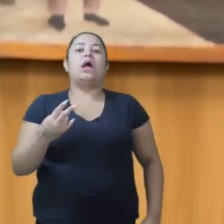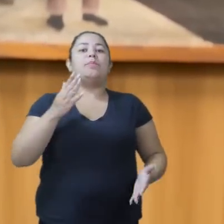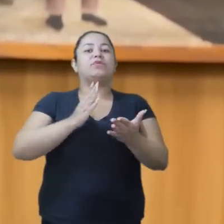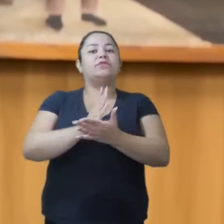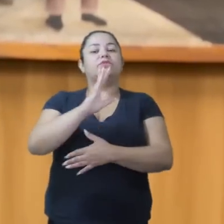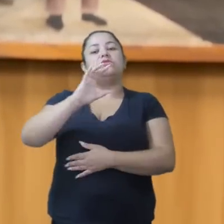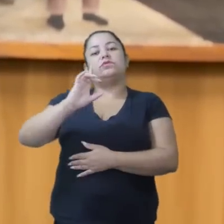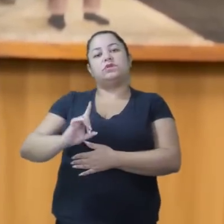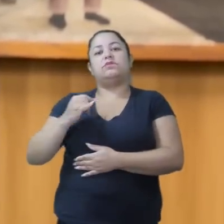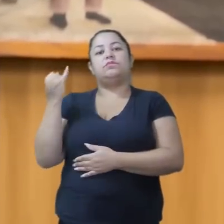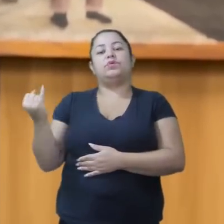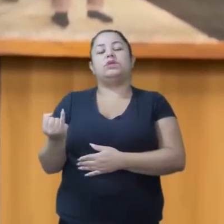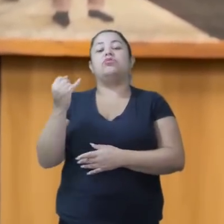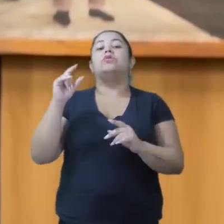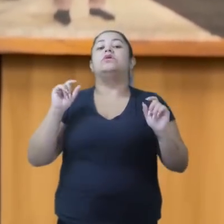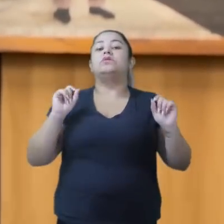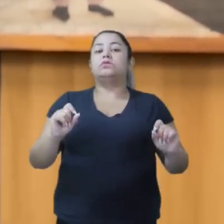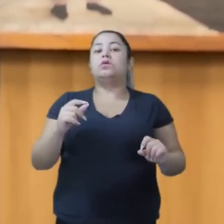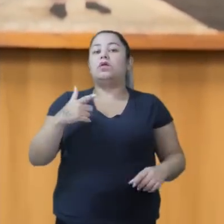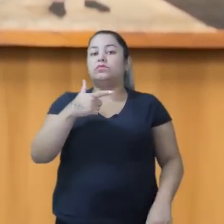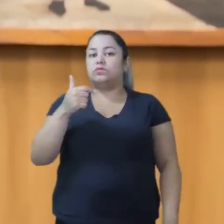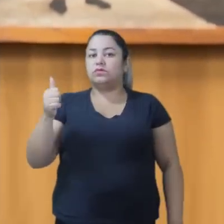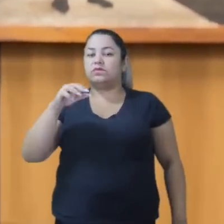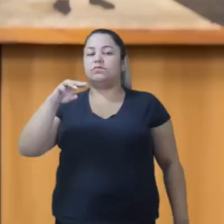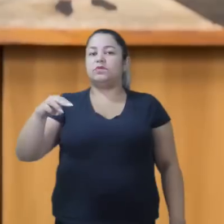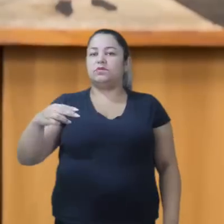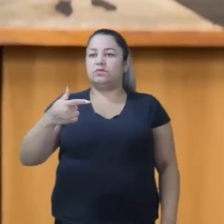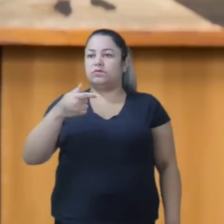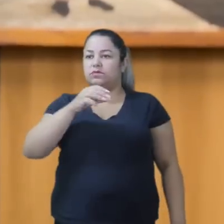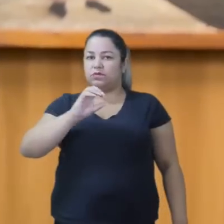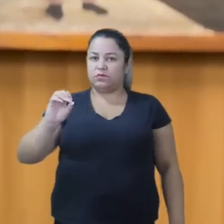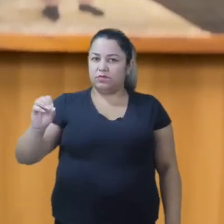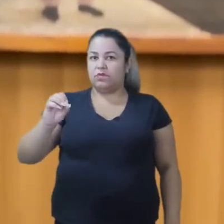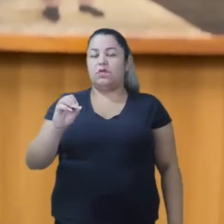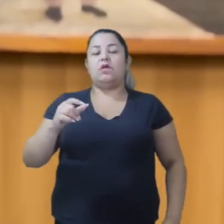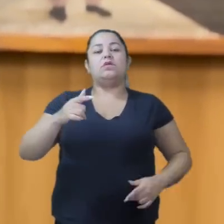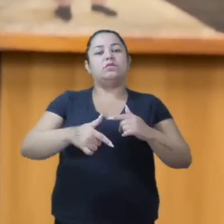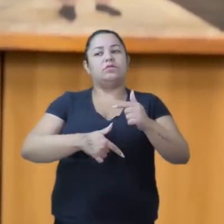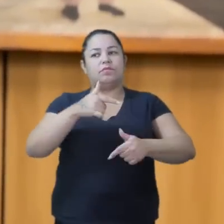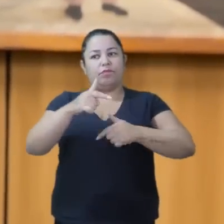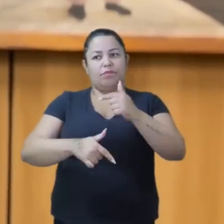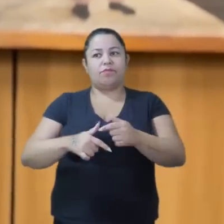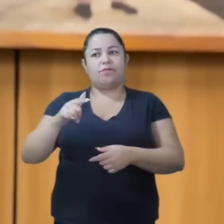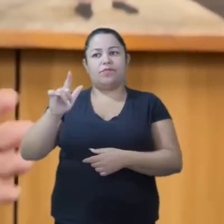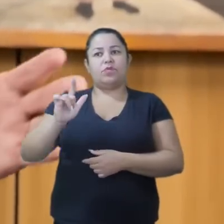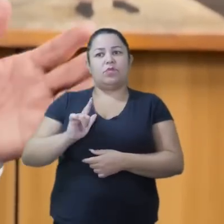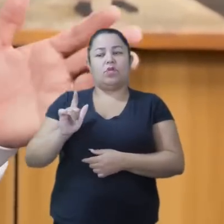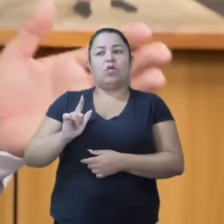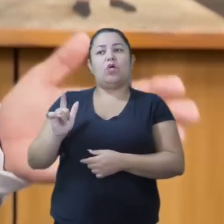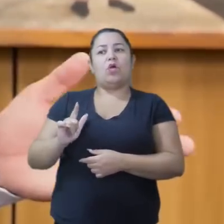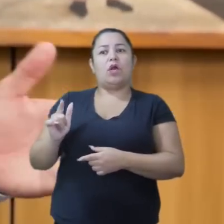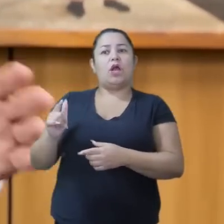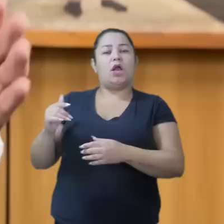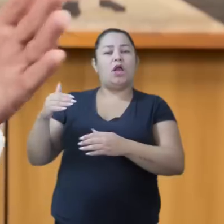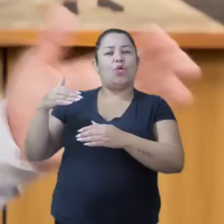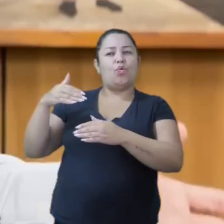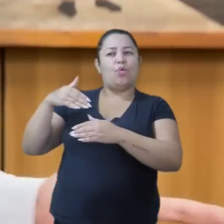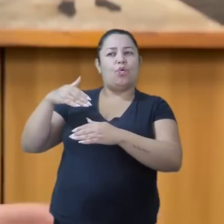importantes. Aqueles 12 milhões e 200 mil trabalhadores que tinham seu fundo de garantia retido a partir